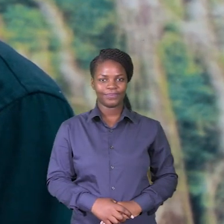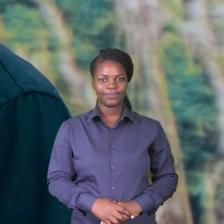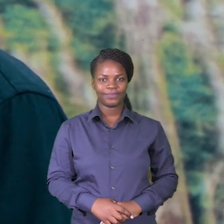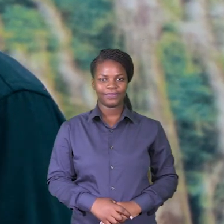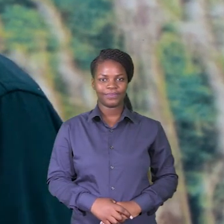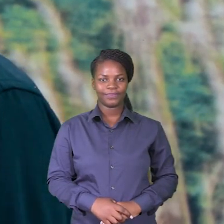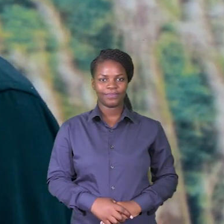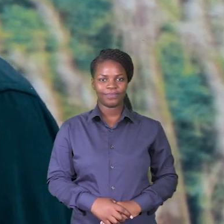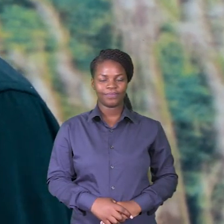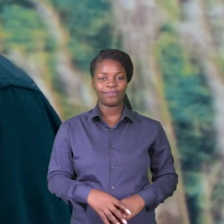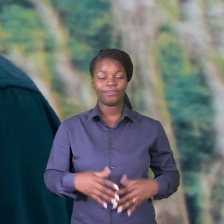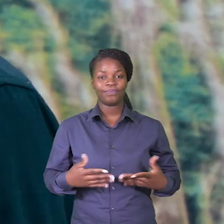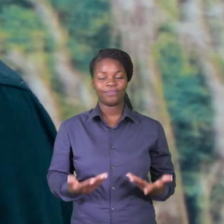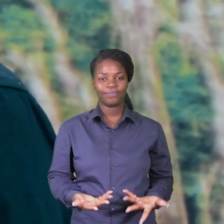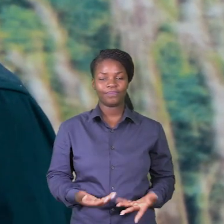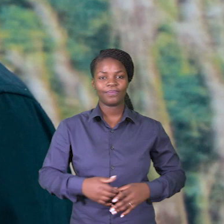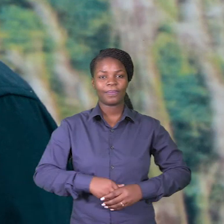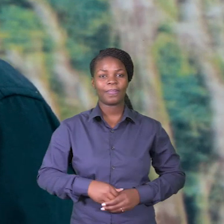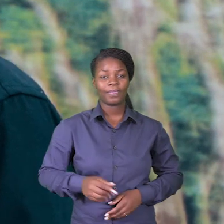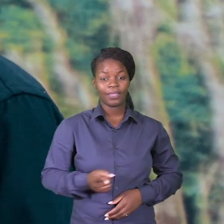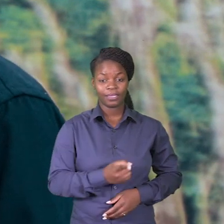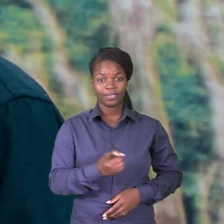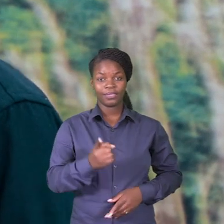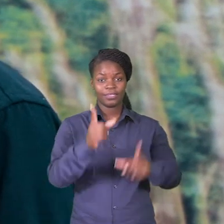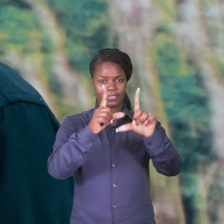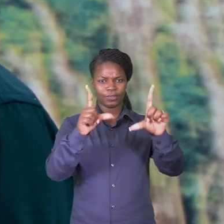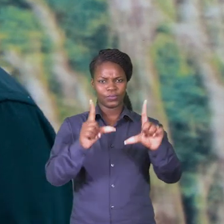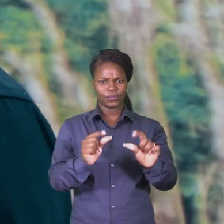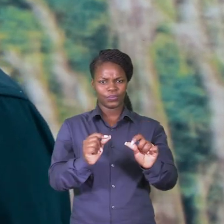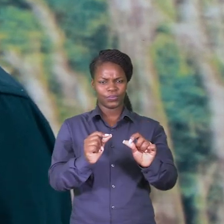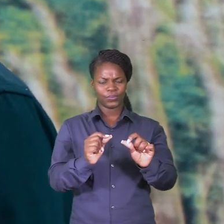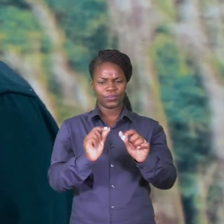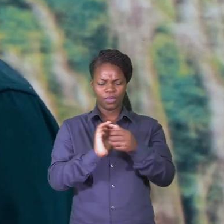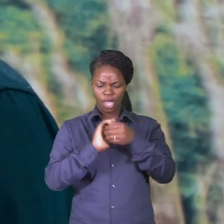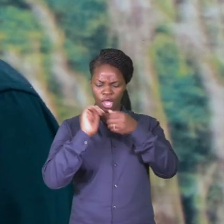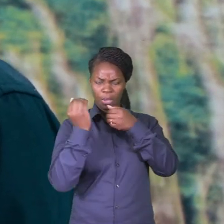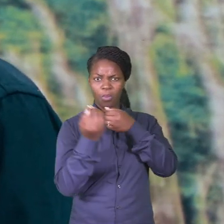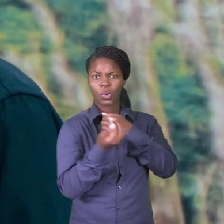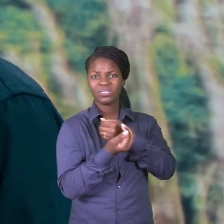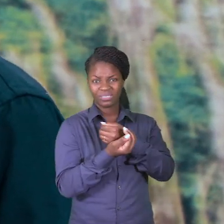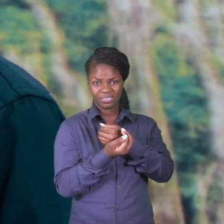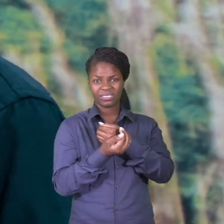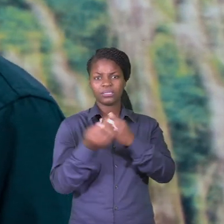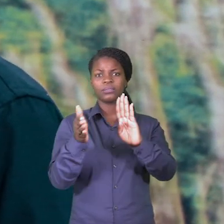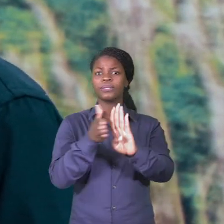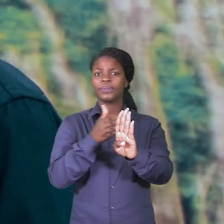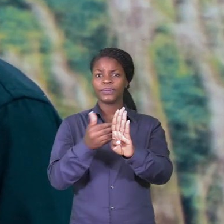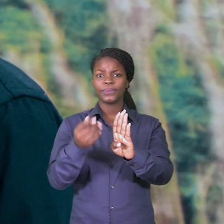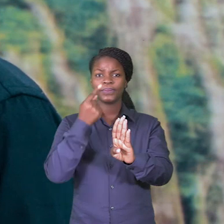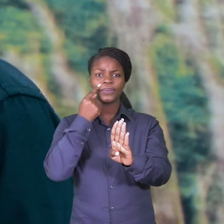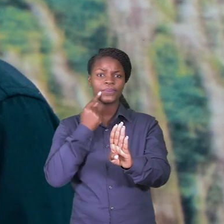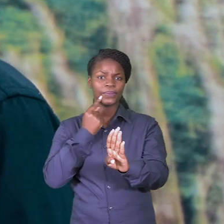a fra adesão aderência essa questão do mecanismo que nos defende acredito que dentro das